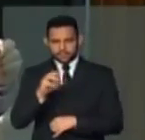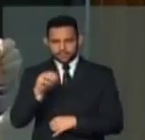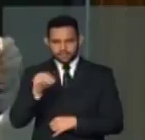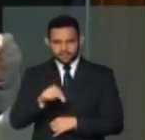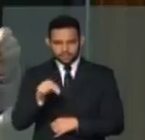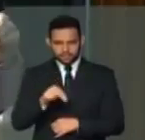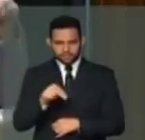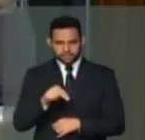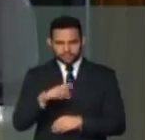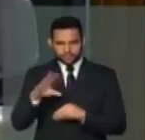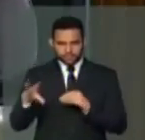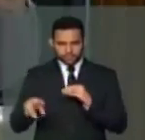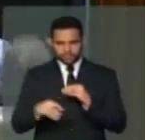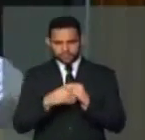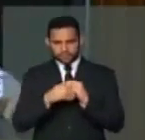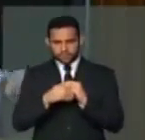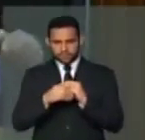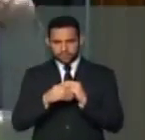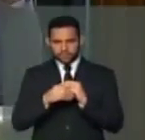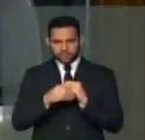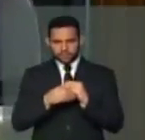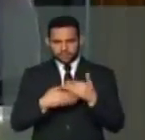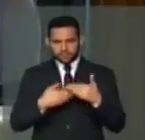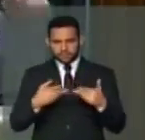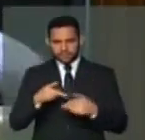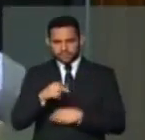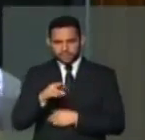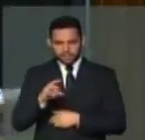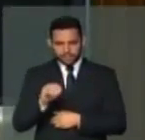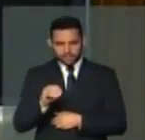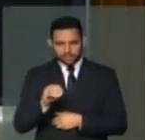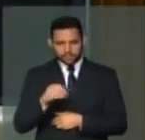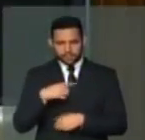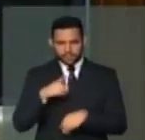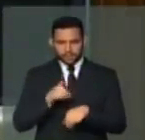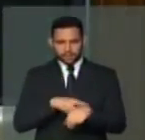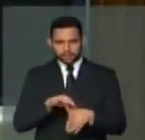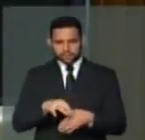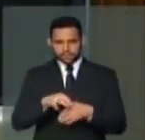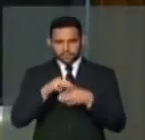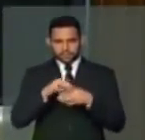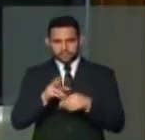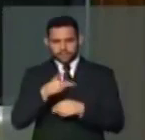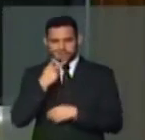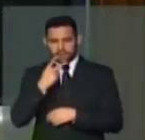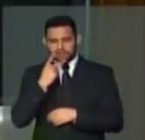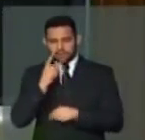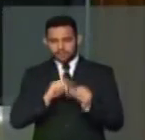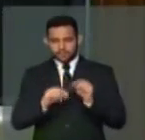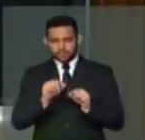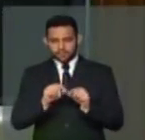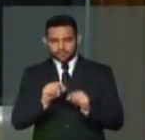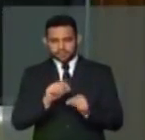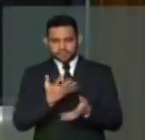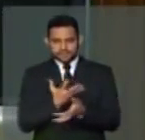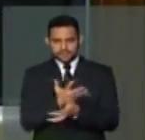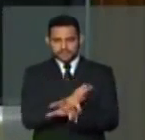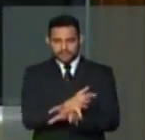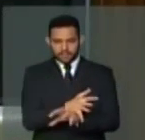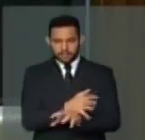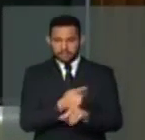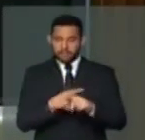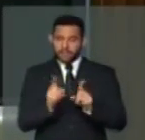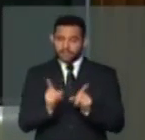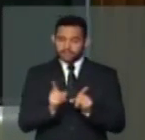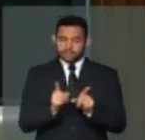minutos, vou juntar grande expediente com horário de liderança para falar sobre seca. Mas